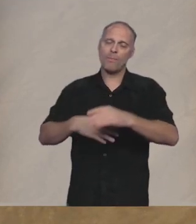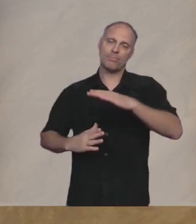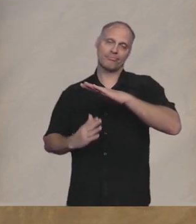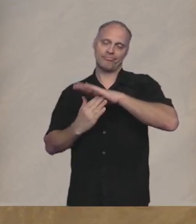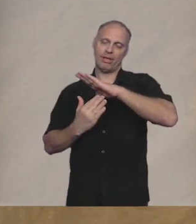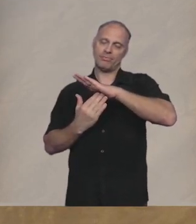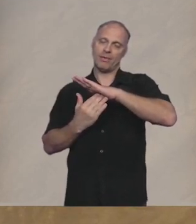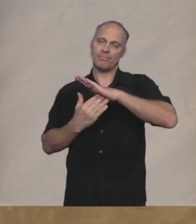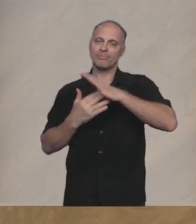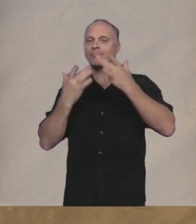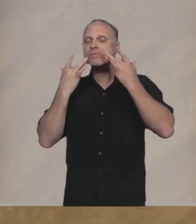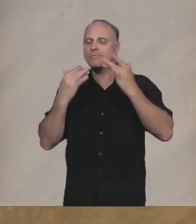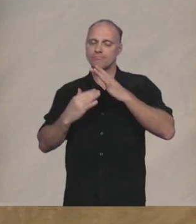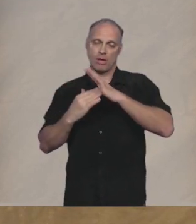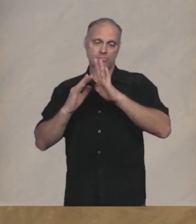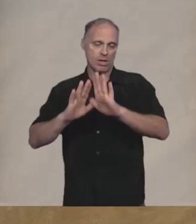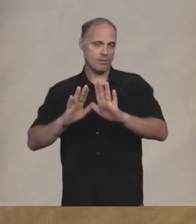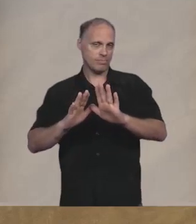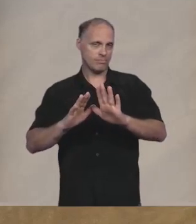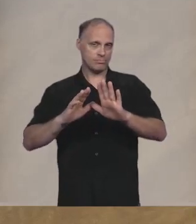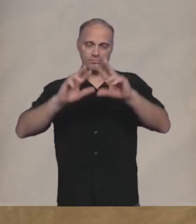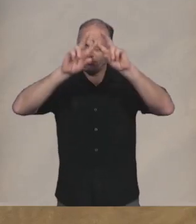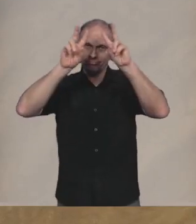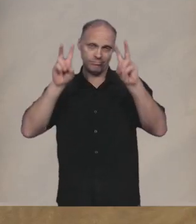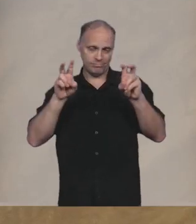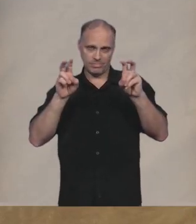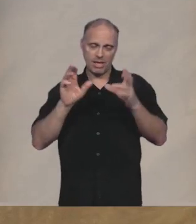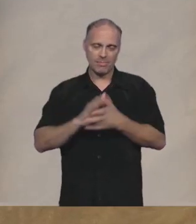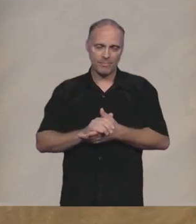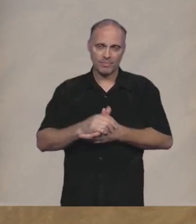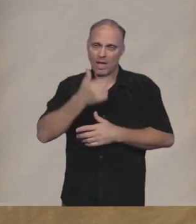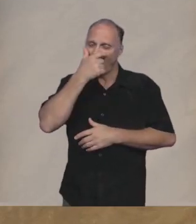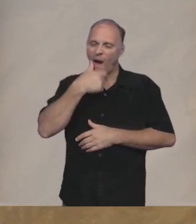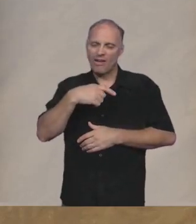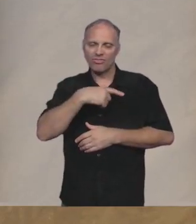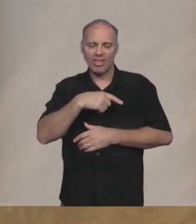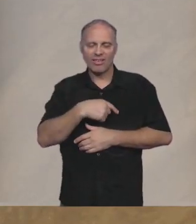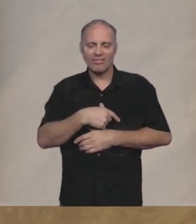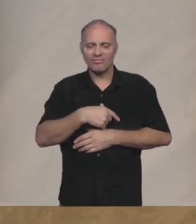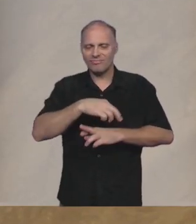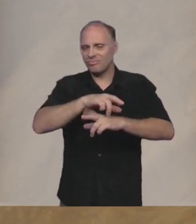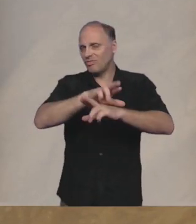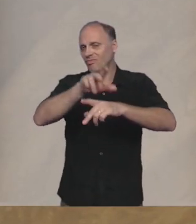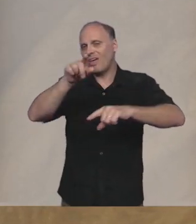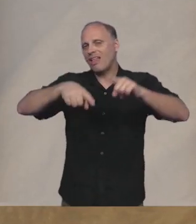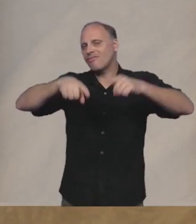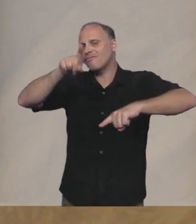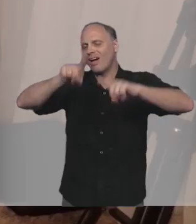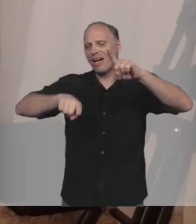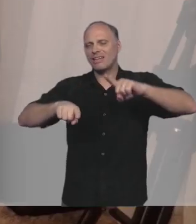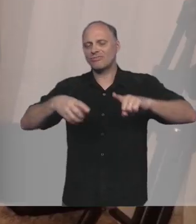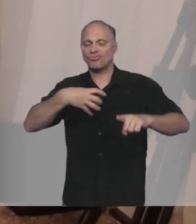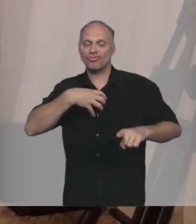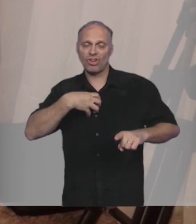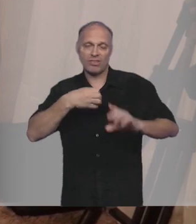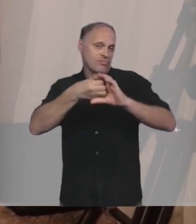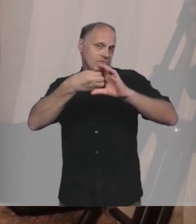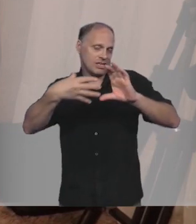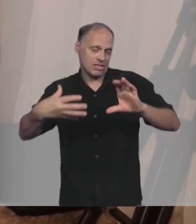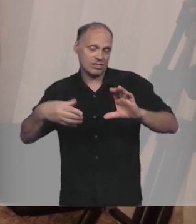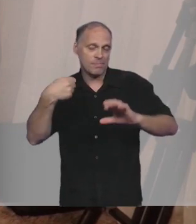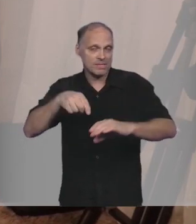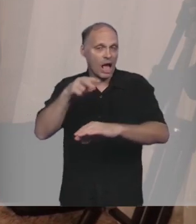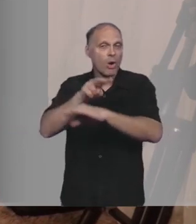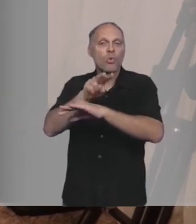Eu acho que existem várias arbitrariedades, né? E a gente tem que tomar cuidado para que o politicamente